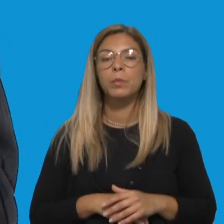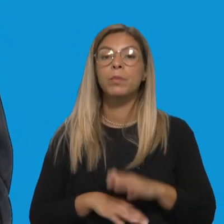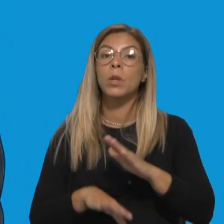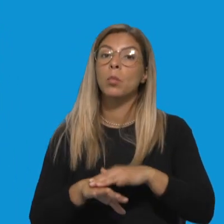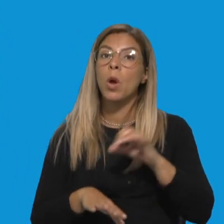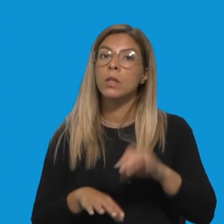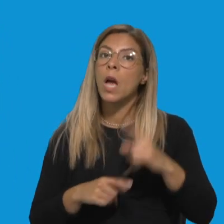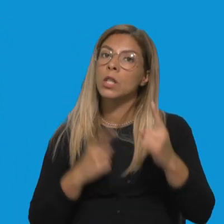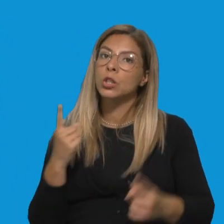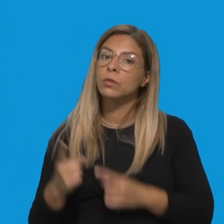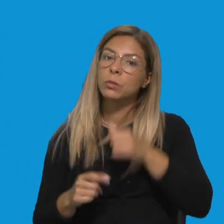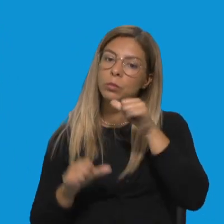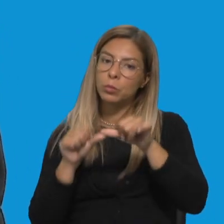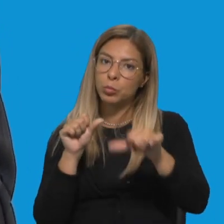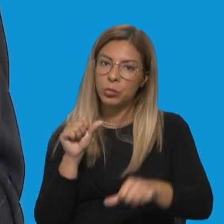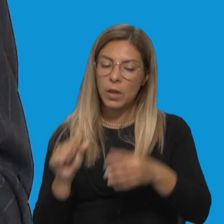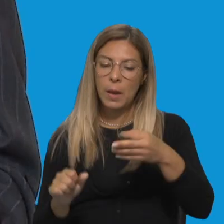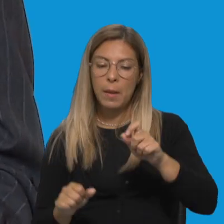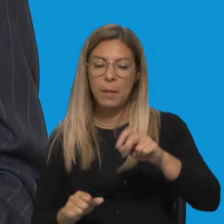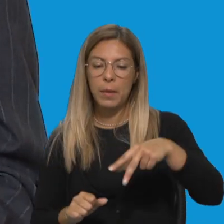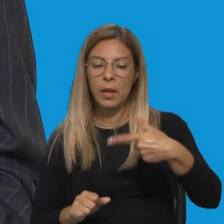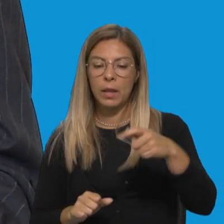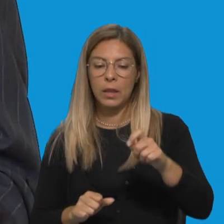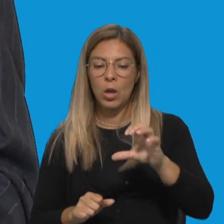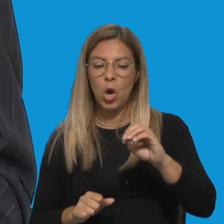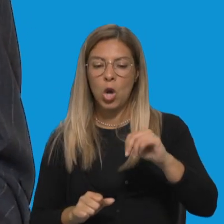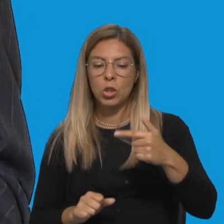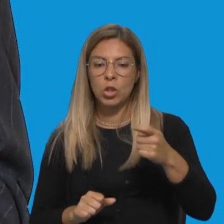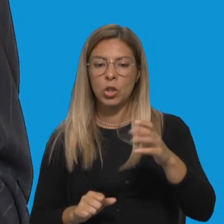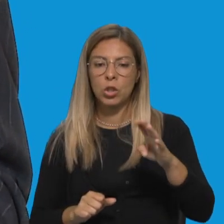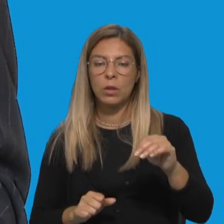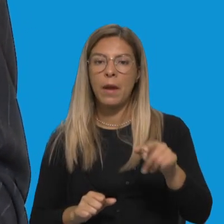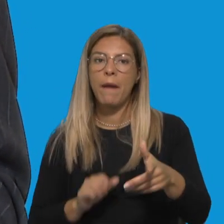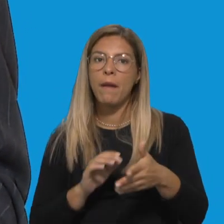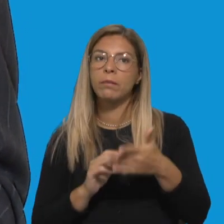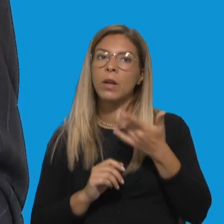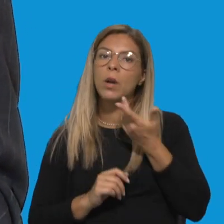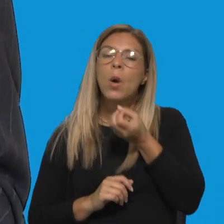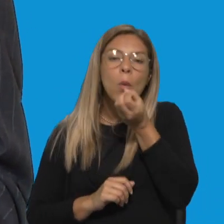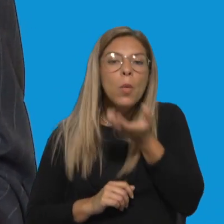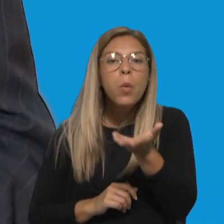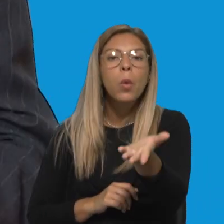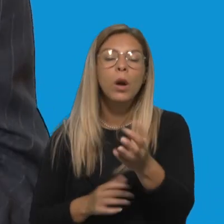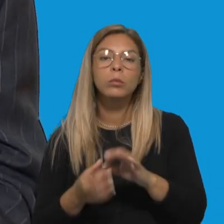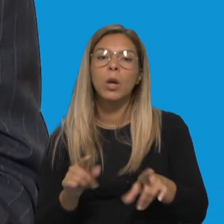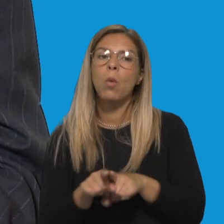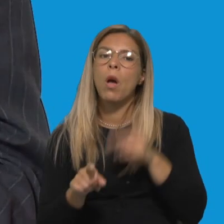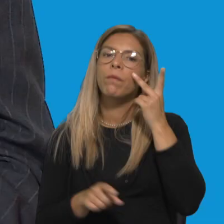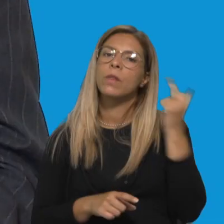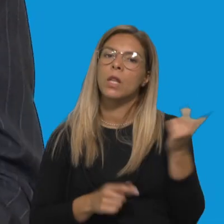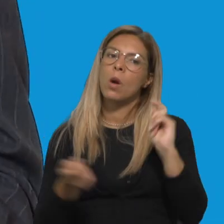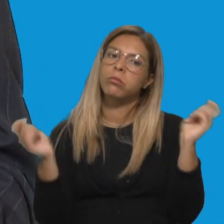das narrativas de Pentecostes o sopro que é o sinal da nova vida. Há uma